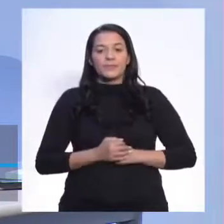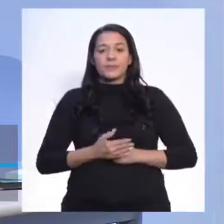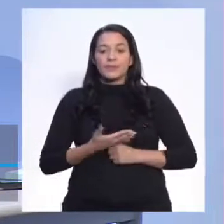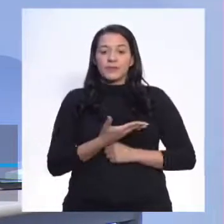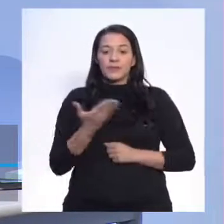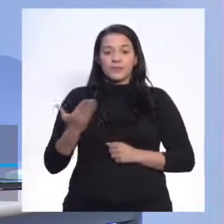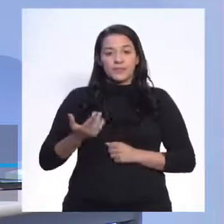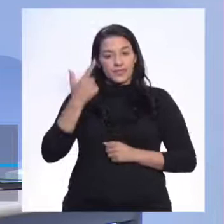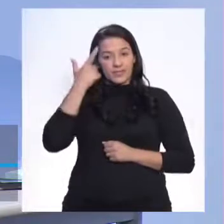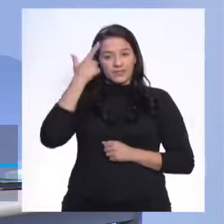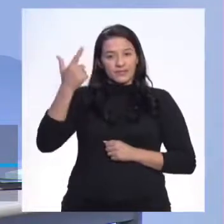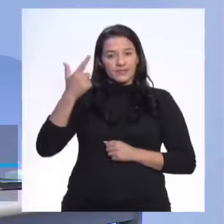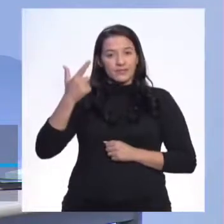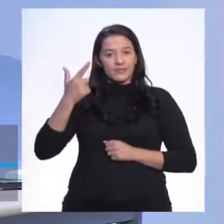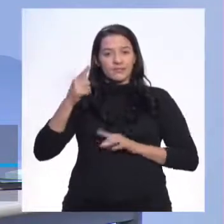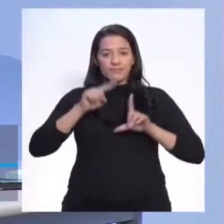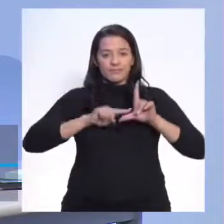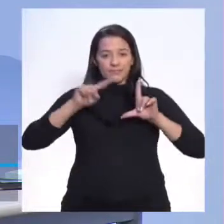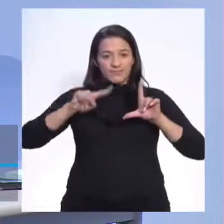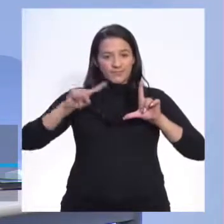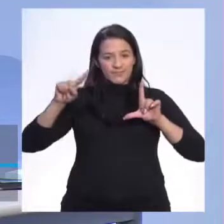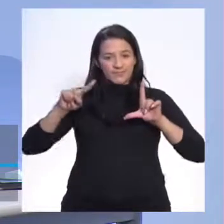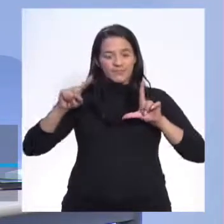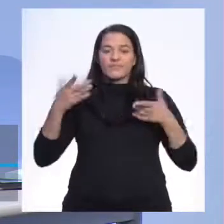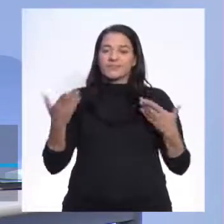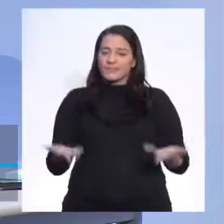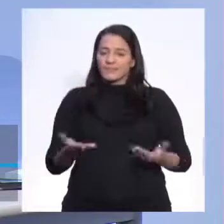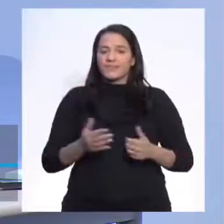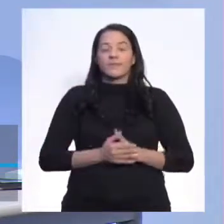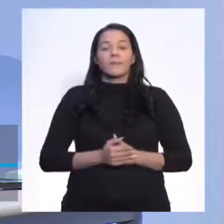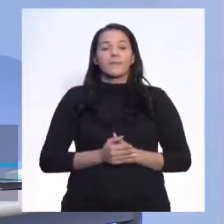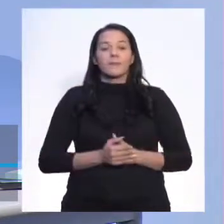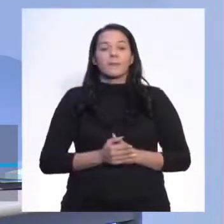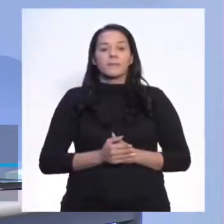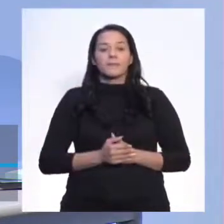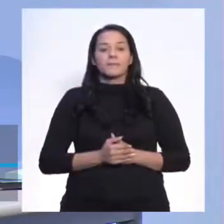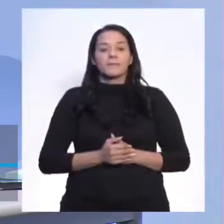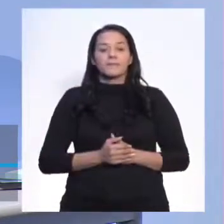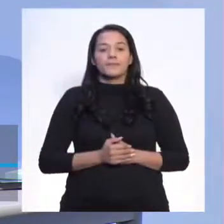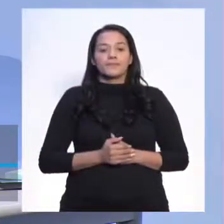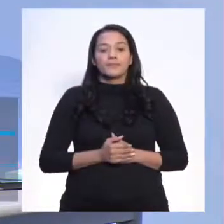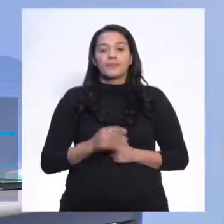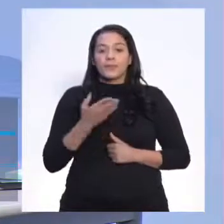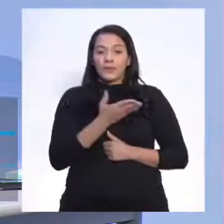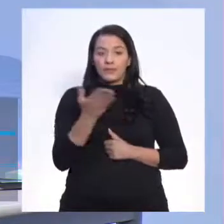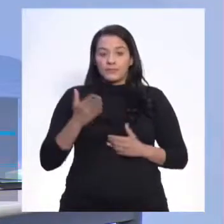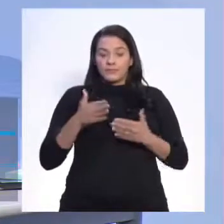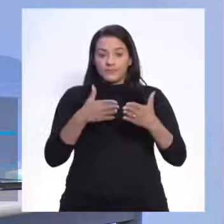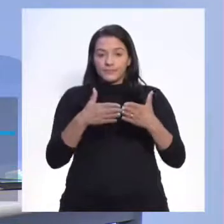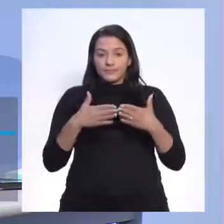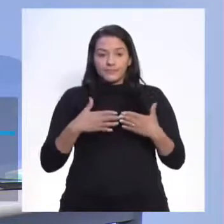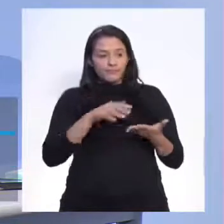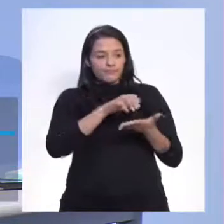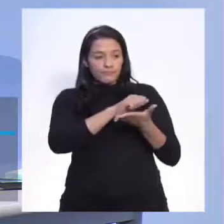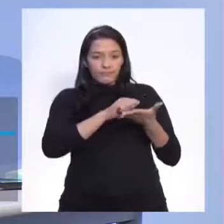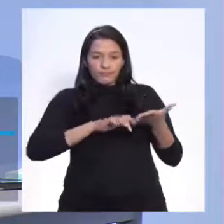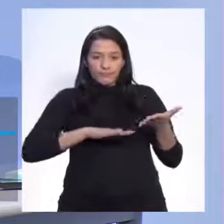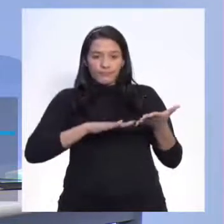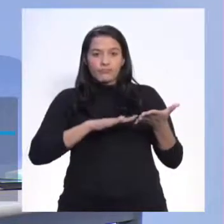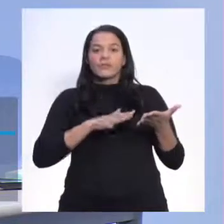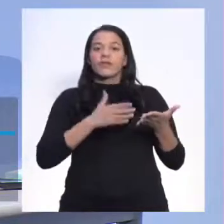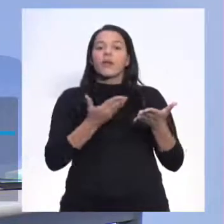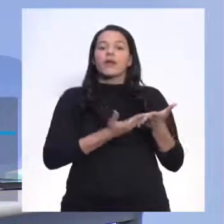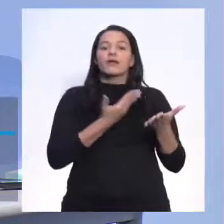lá dos cálculos estatísticos. Isso mesmo. Muito bem. Se você já pegou o seu caderno Aprender